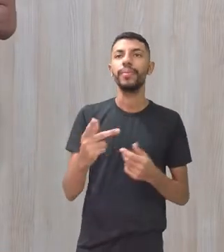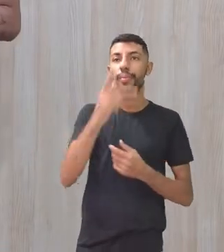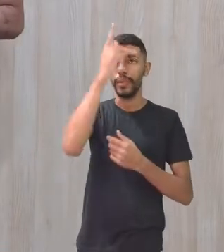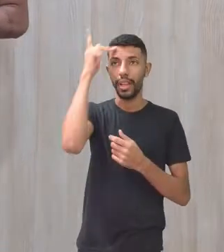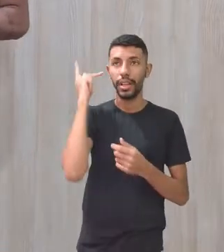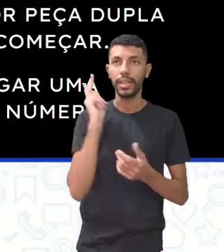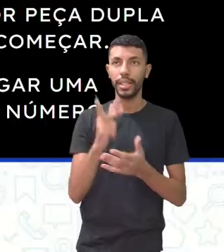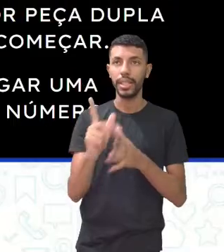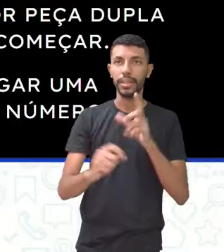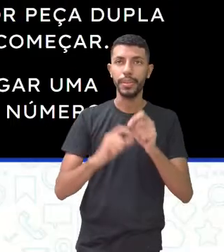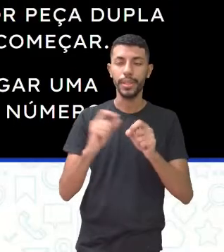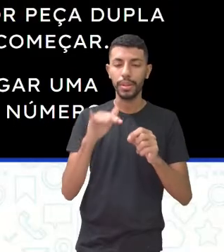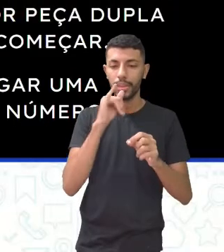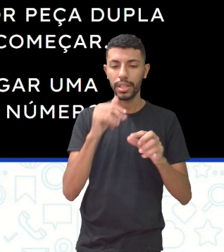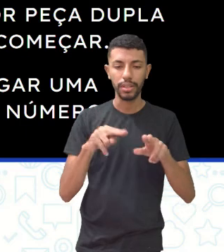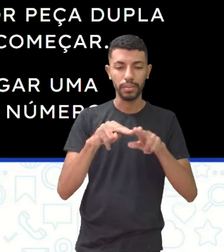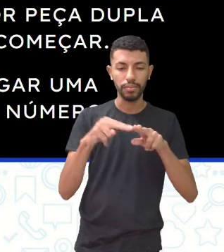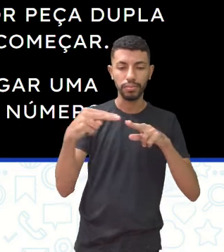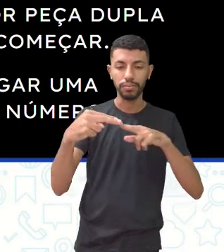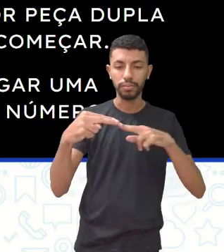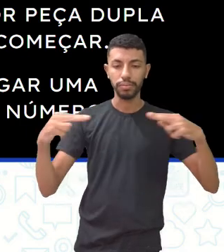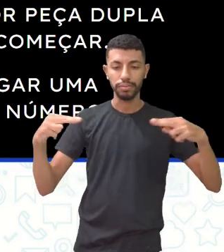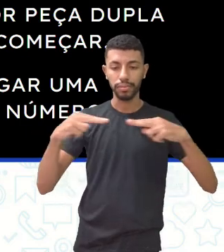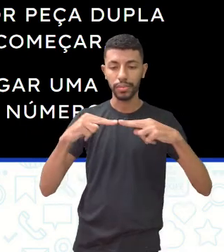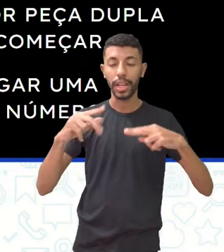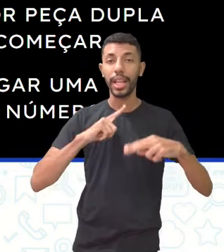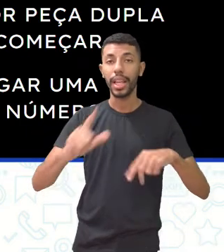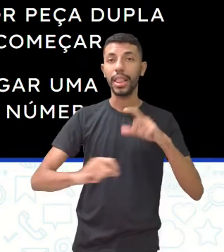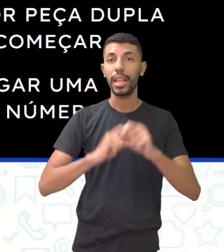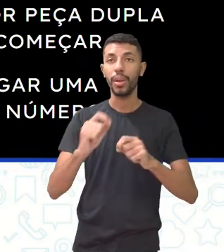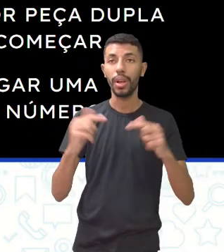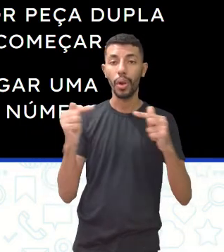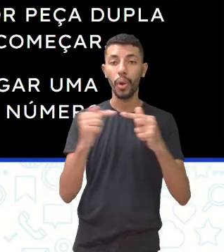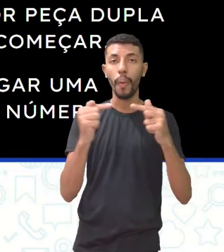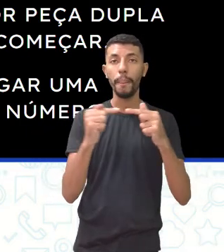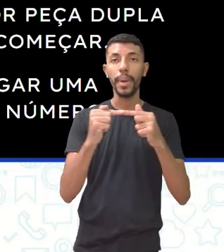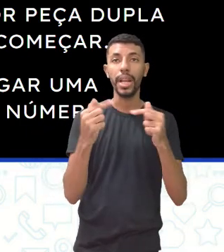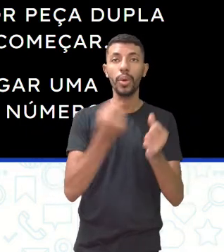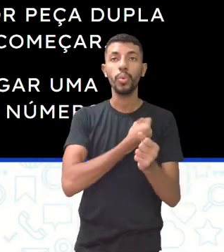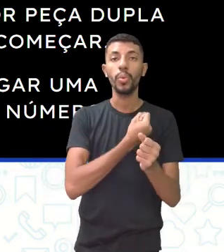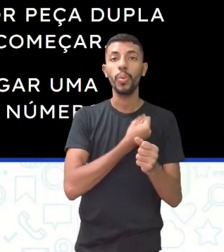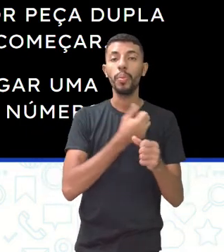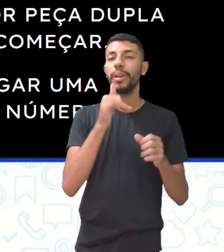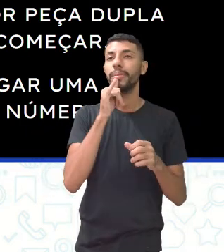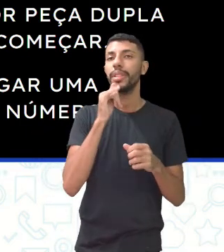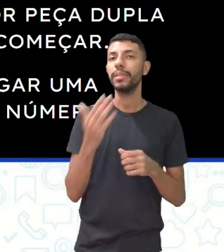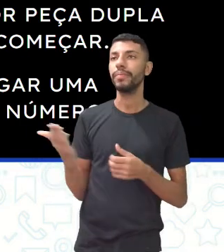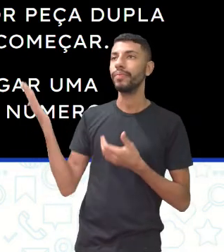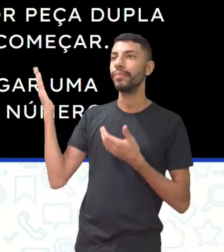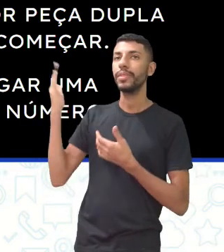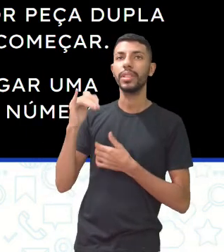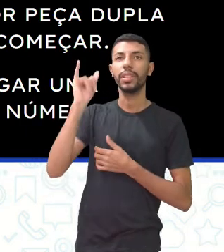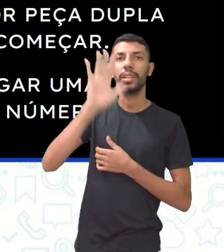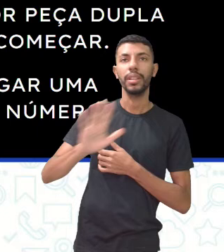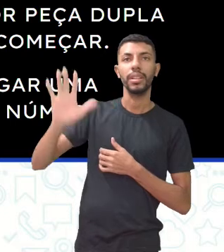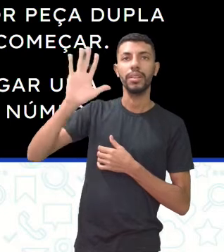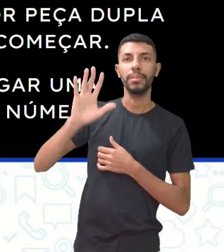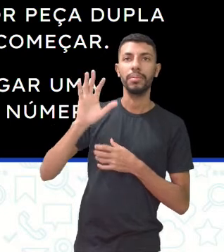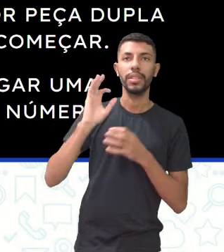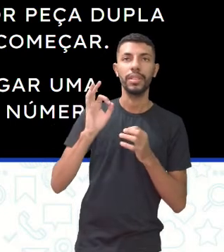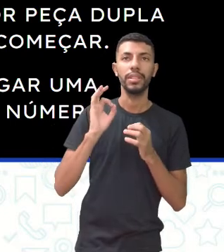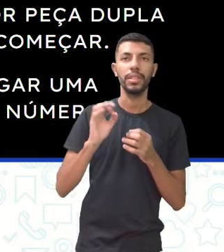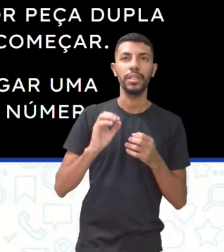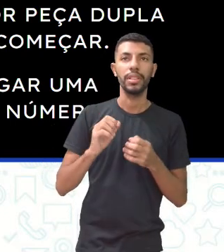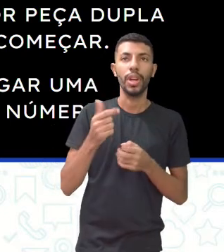sempre ligar uma peça a outra que possua o mesmo número. Então, ó, no exemplo que tem a imagem, não tem, né,